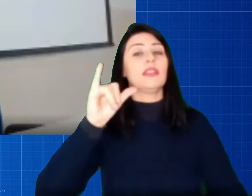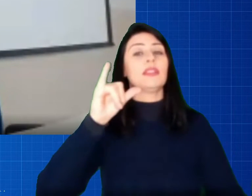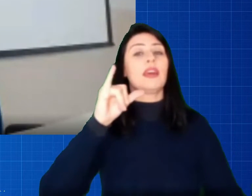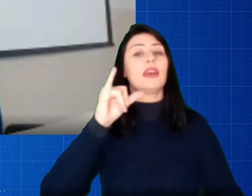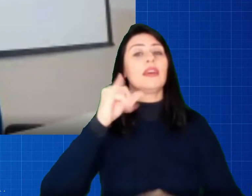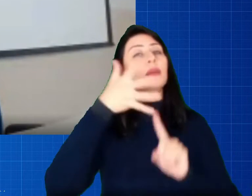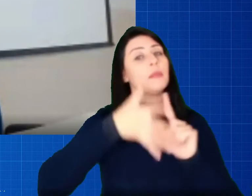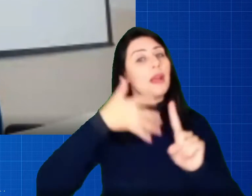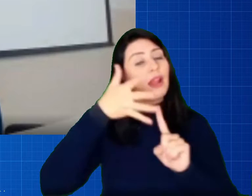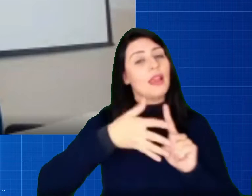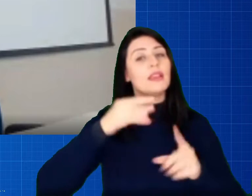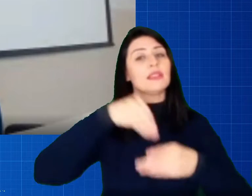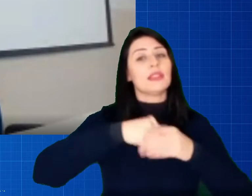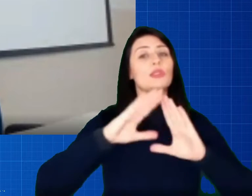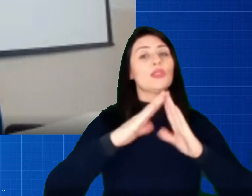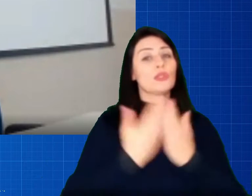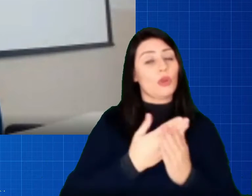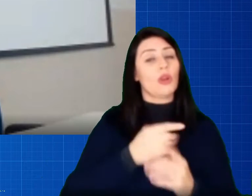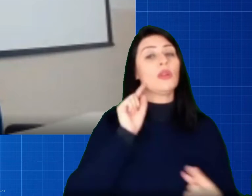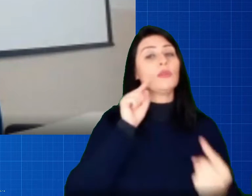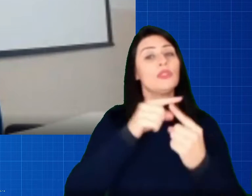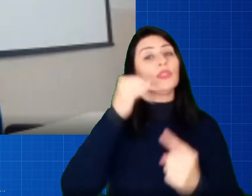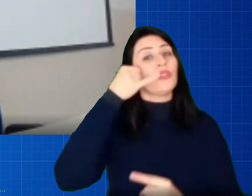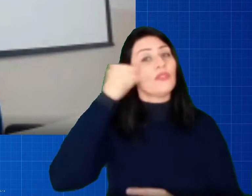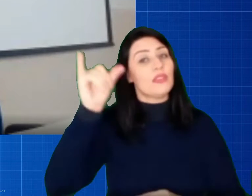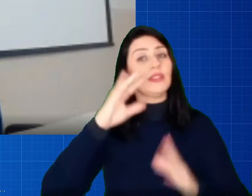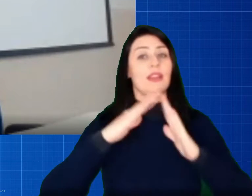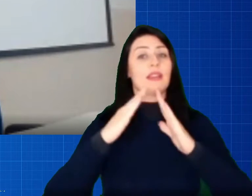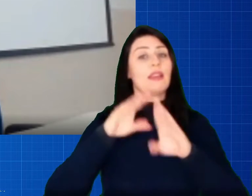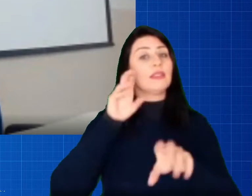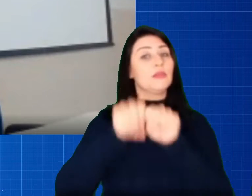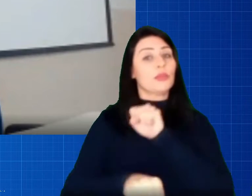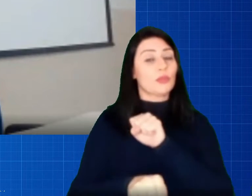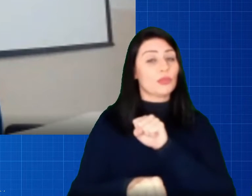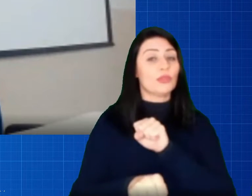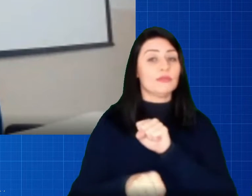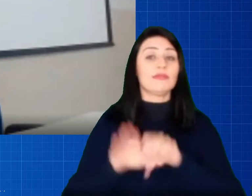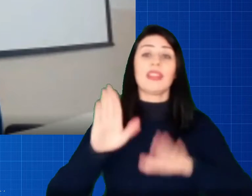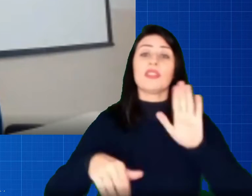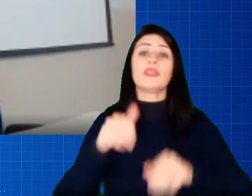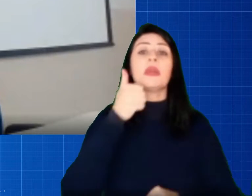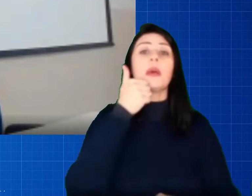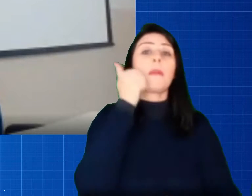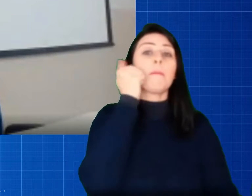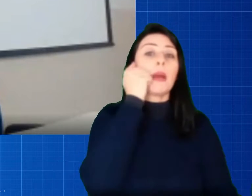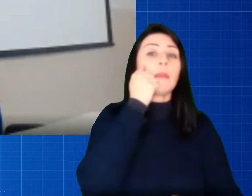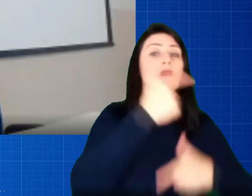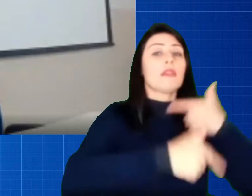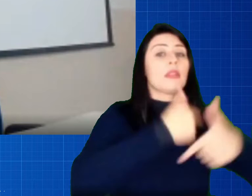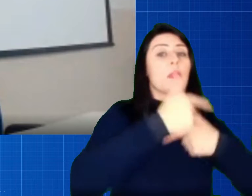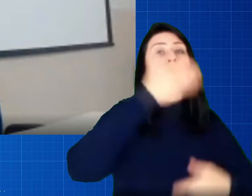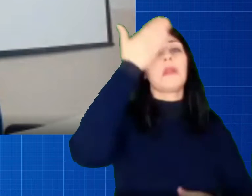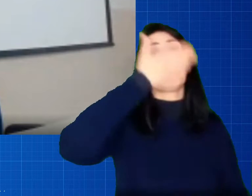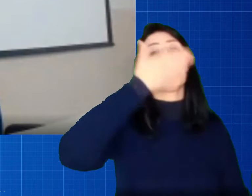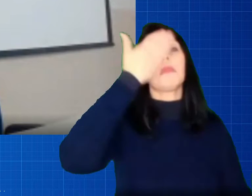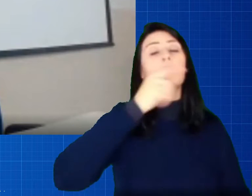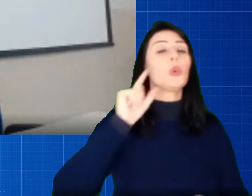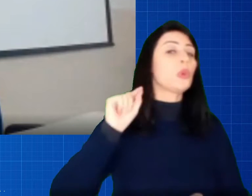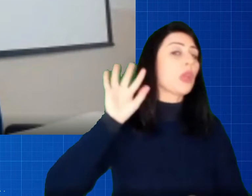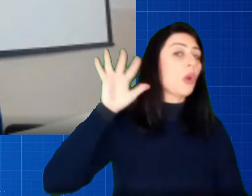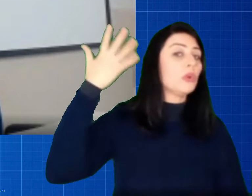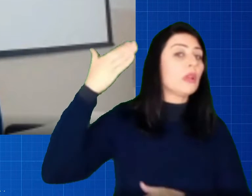sejam abusados em casa, né? Seja abusado em casa, que você às vezes está trabalhando, não está sabendo o que está